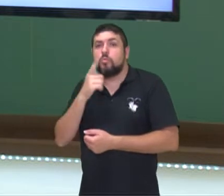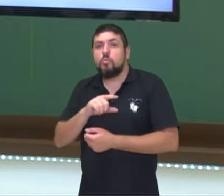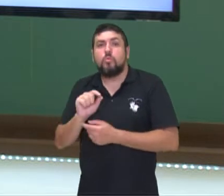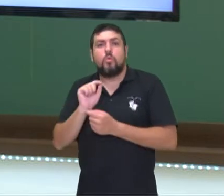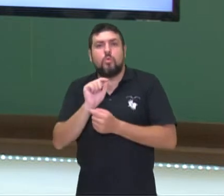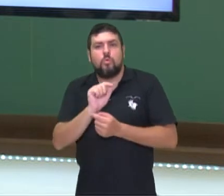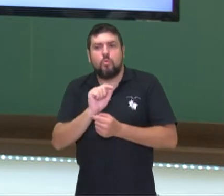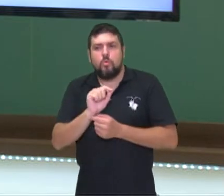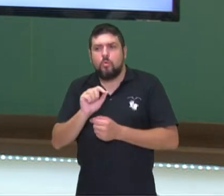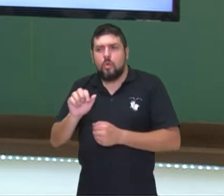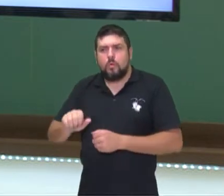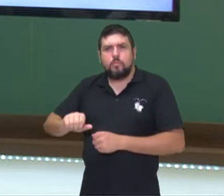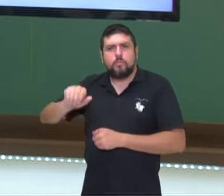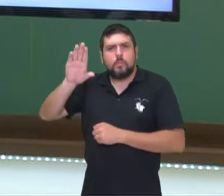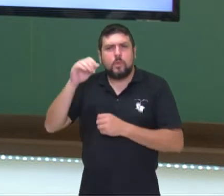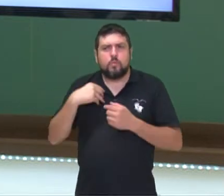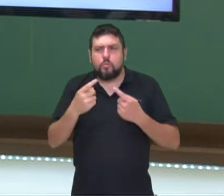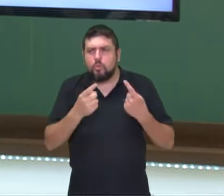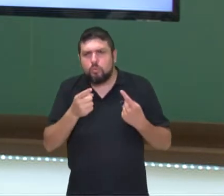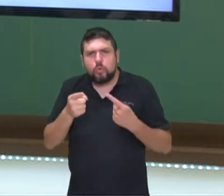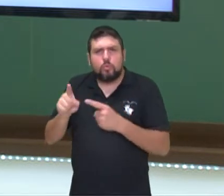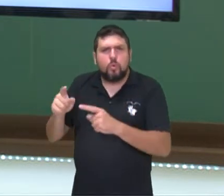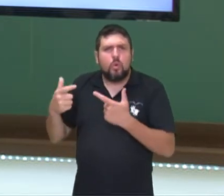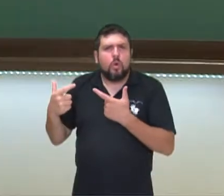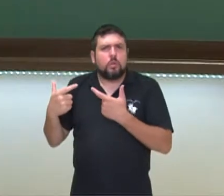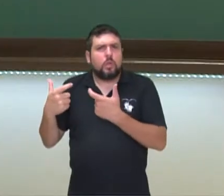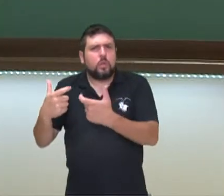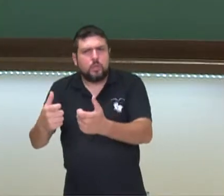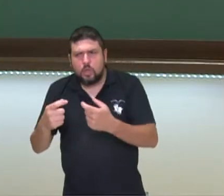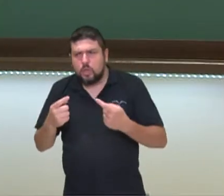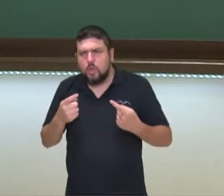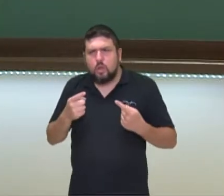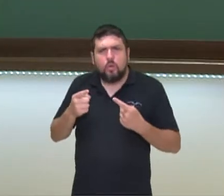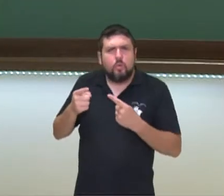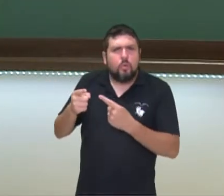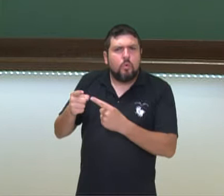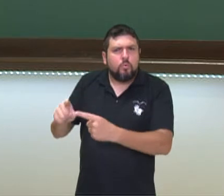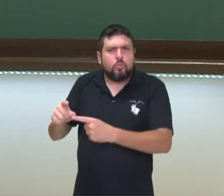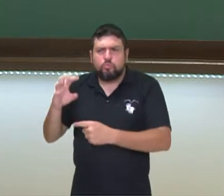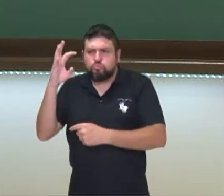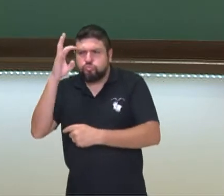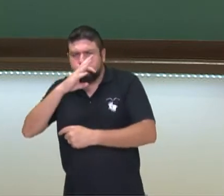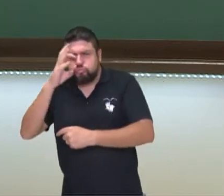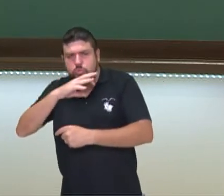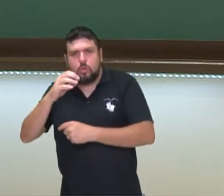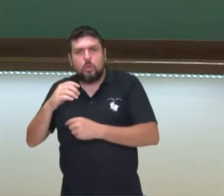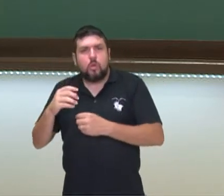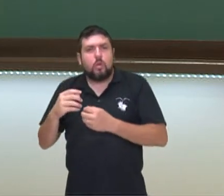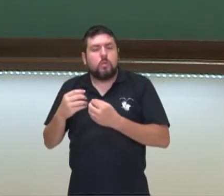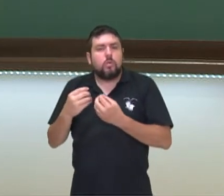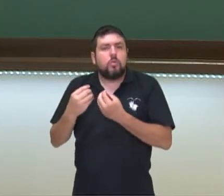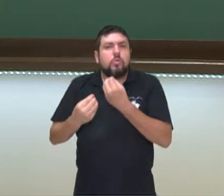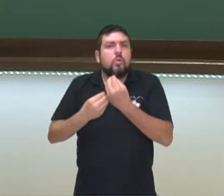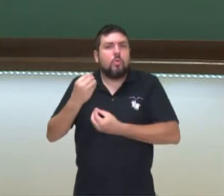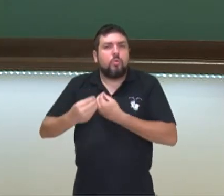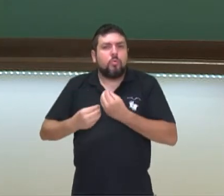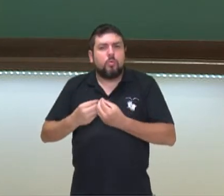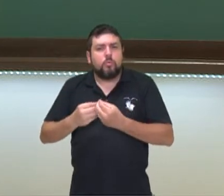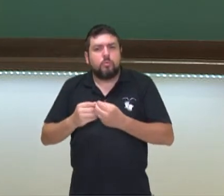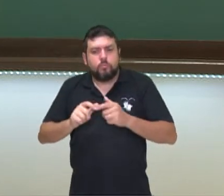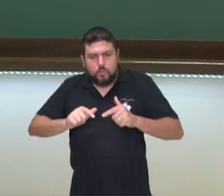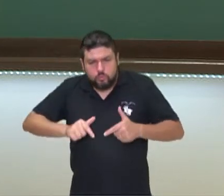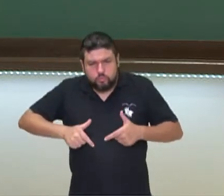combate à guerra, à intolerância e na defesa da paz. E como que ele fez a defesa da